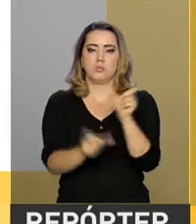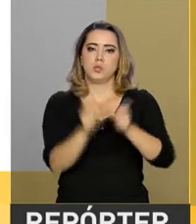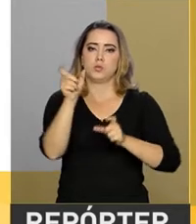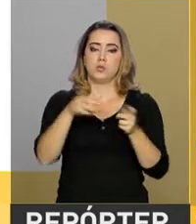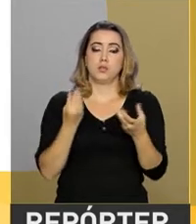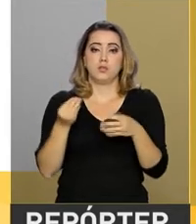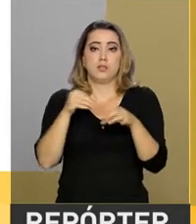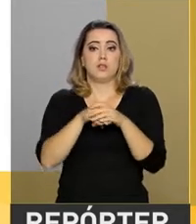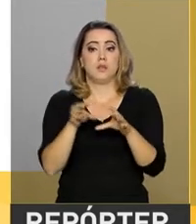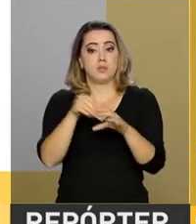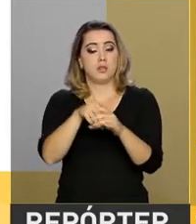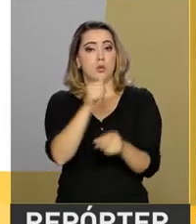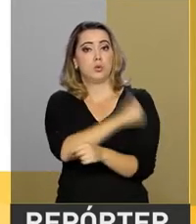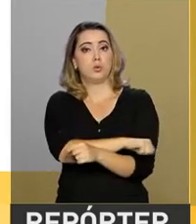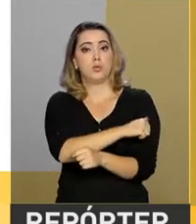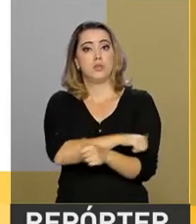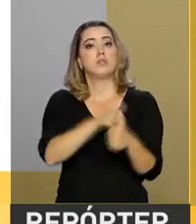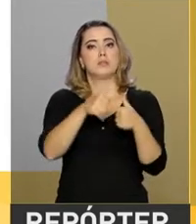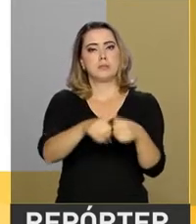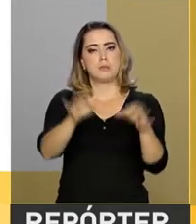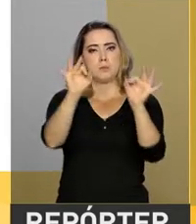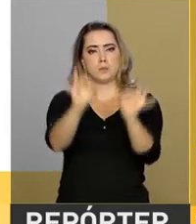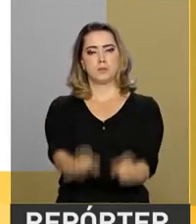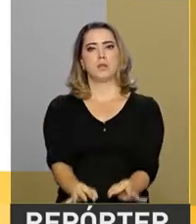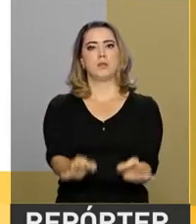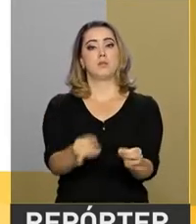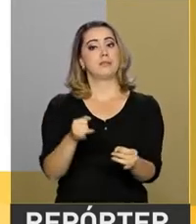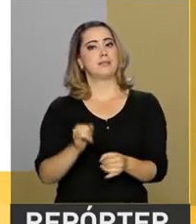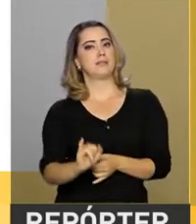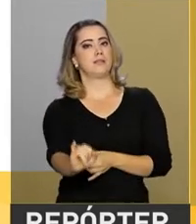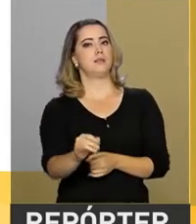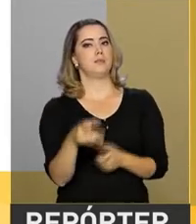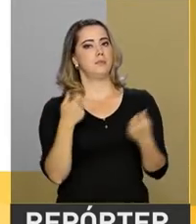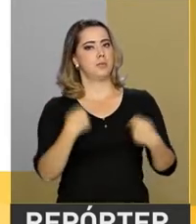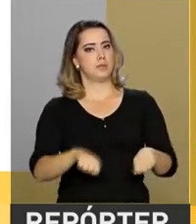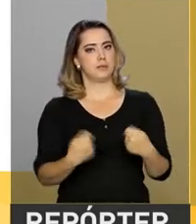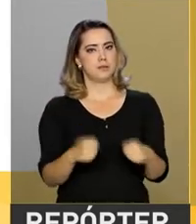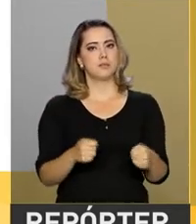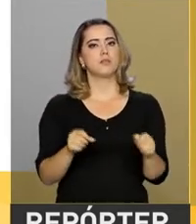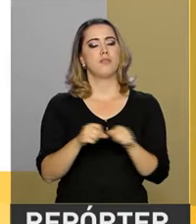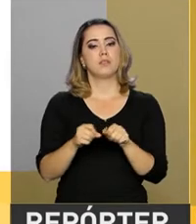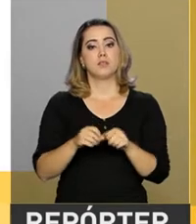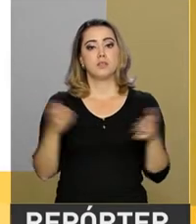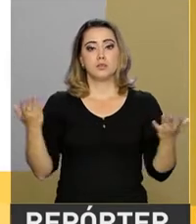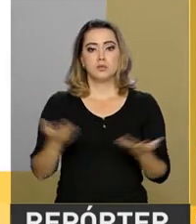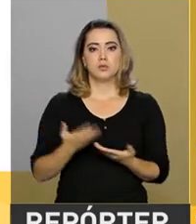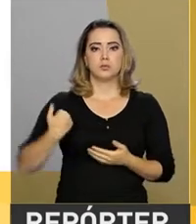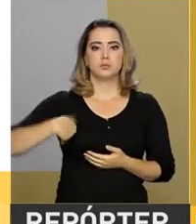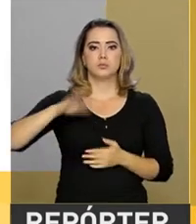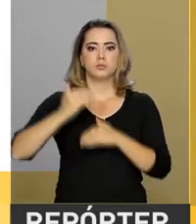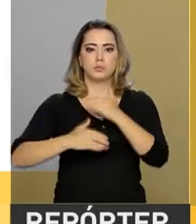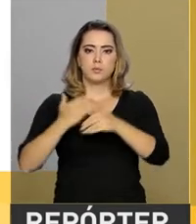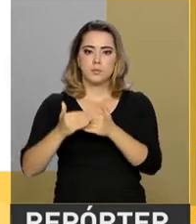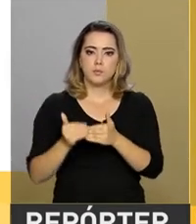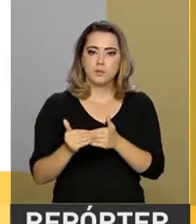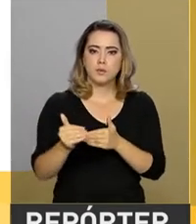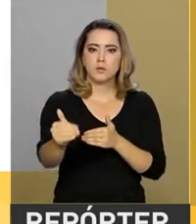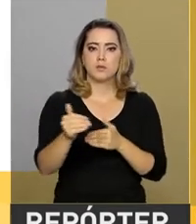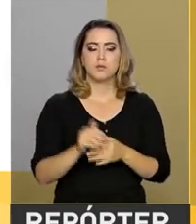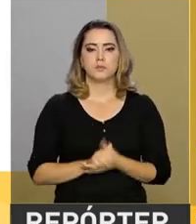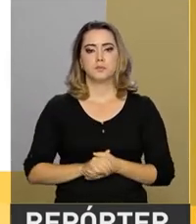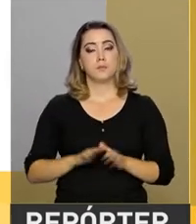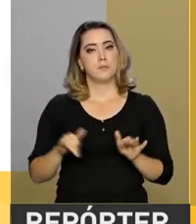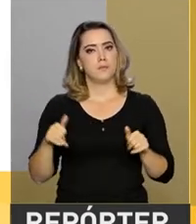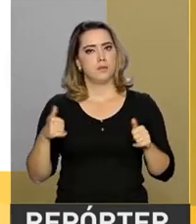que nós temos no Rio de Janeiro. Mas nós estamos prontos para, caso necessário, fazer neste momento ou mais adiante uma ampliação.